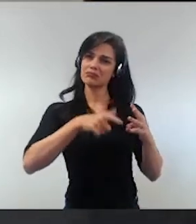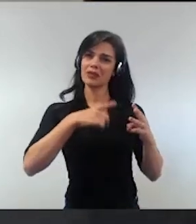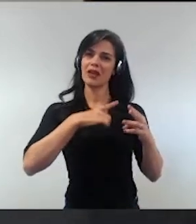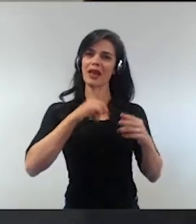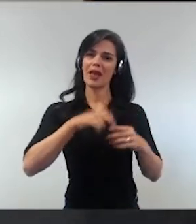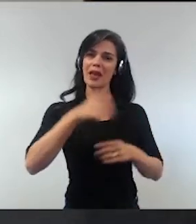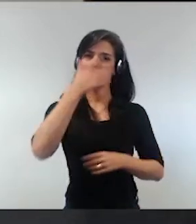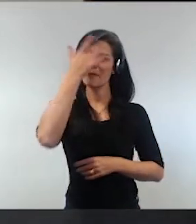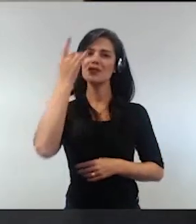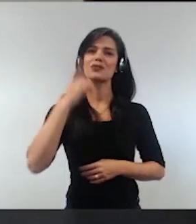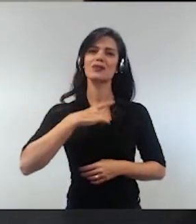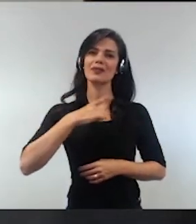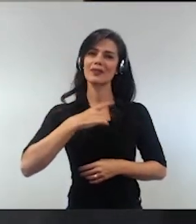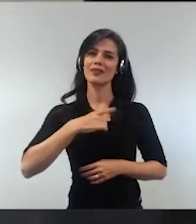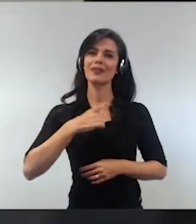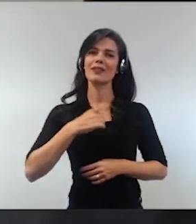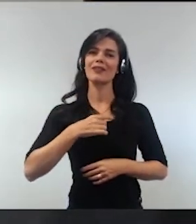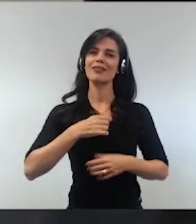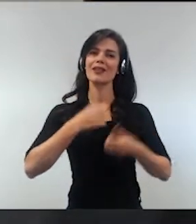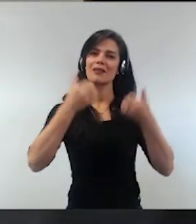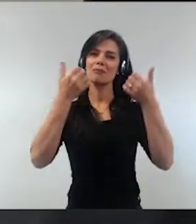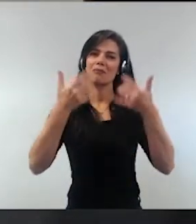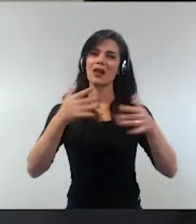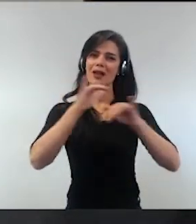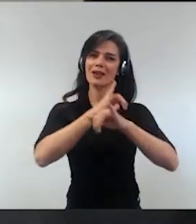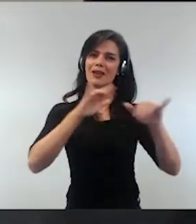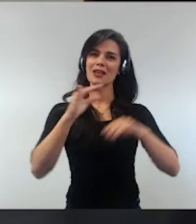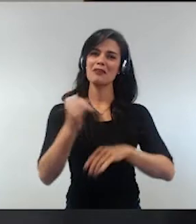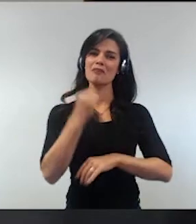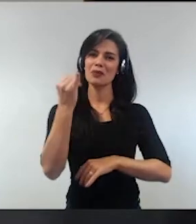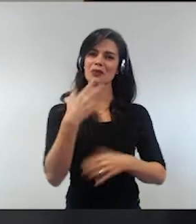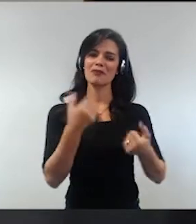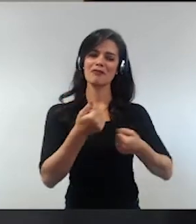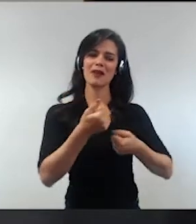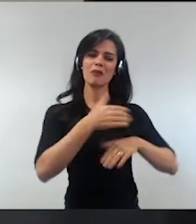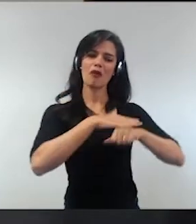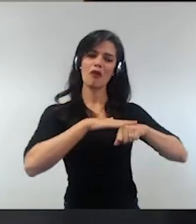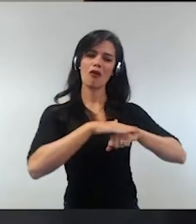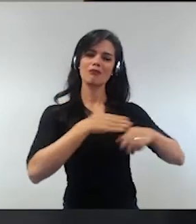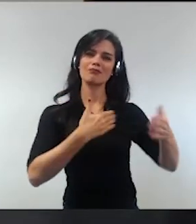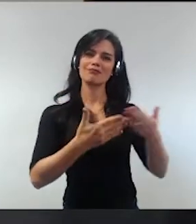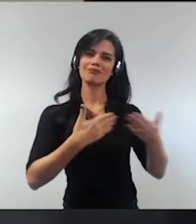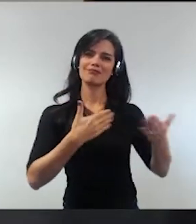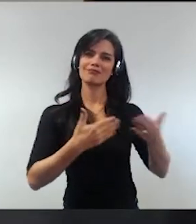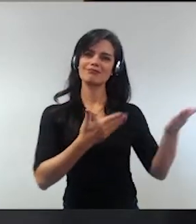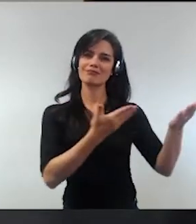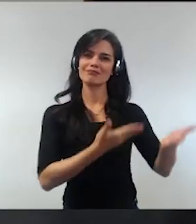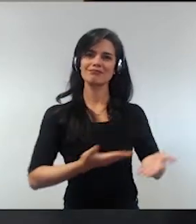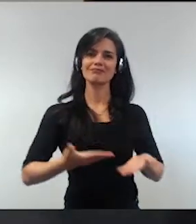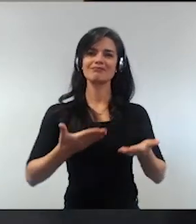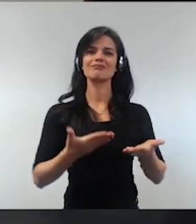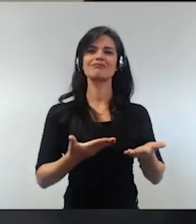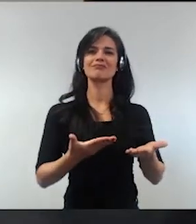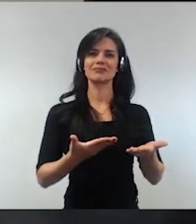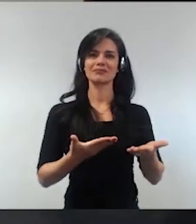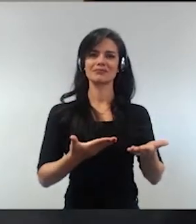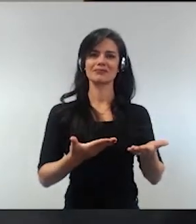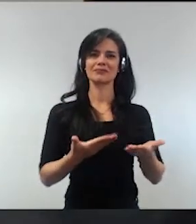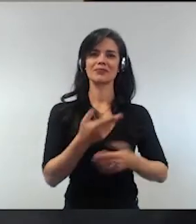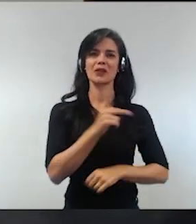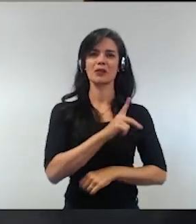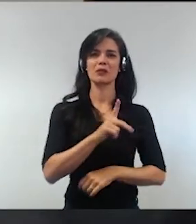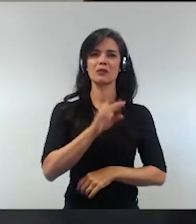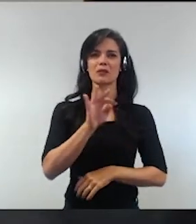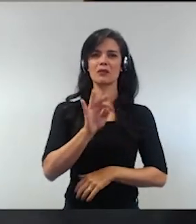importante a nos transmitir, vamos começar. Eu, de início, vou passar a palavra ao